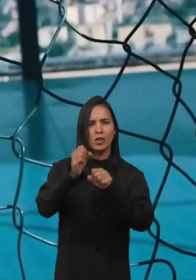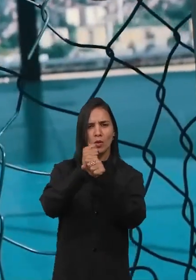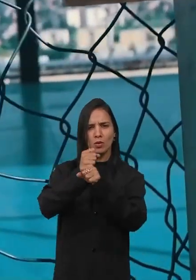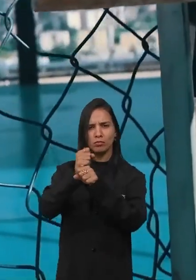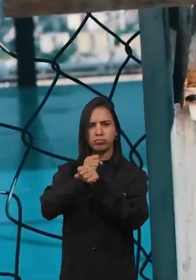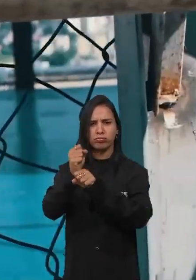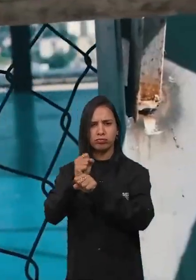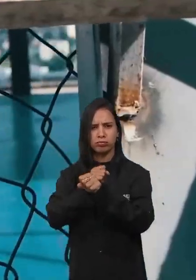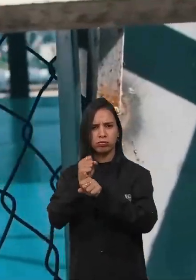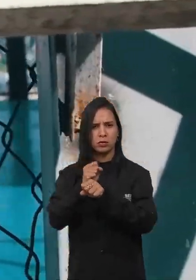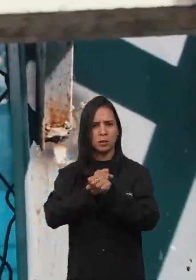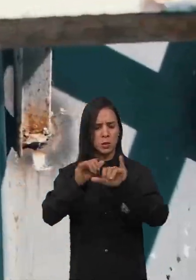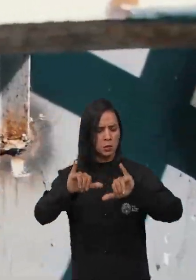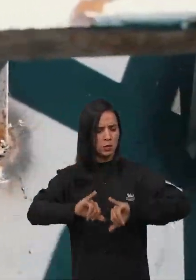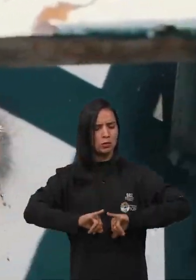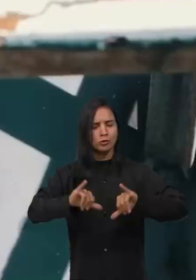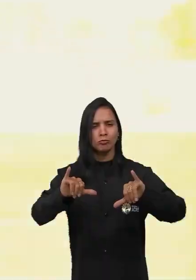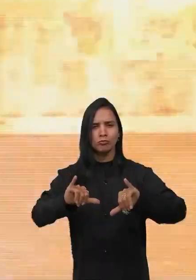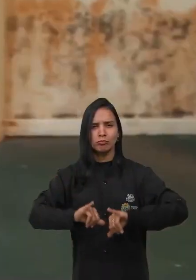passado.